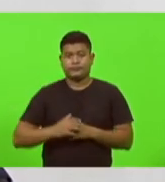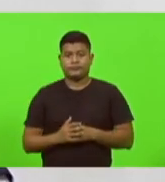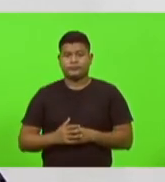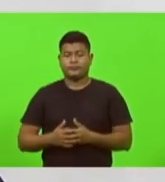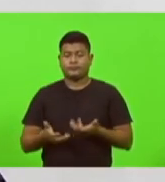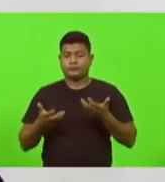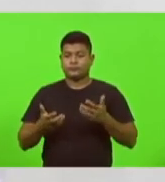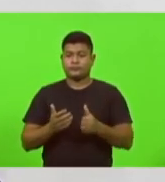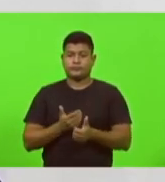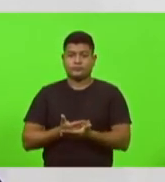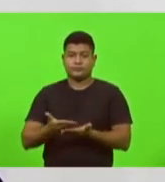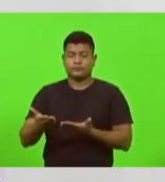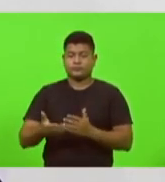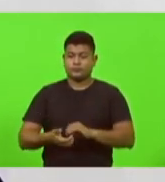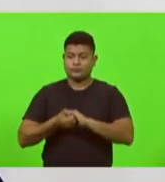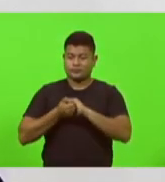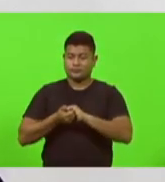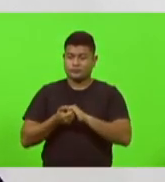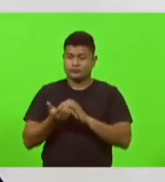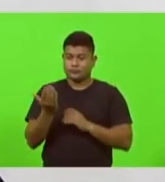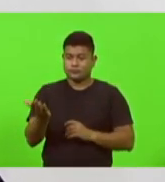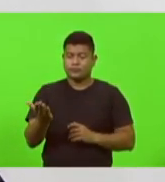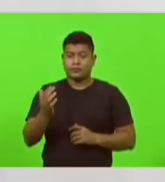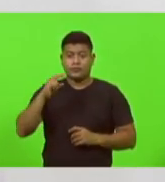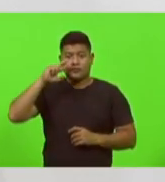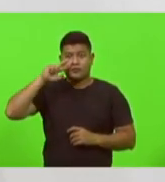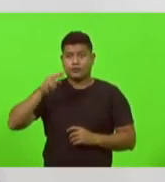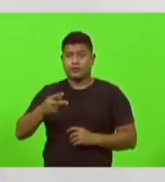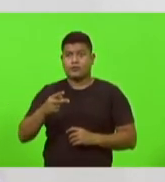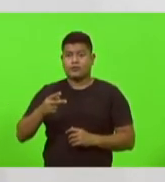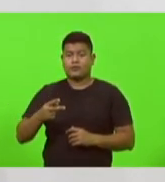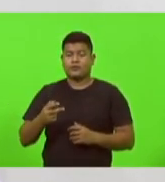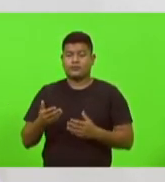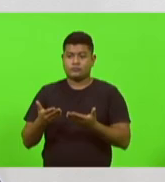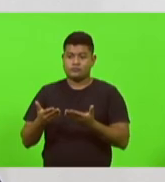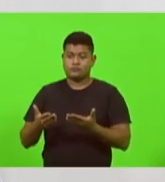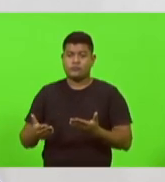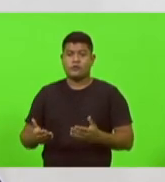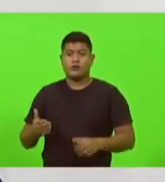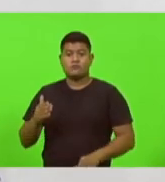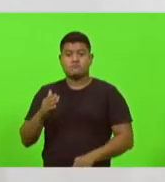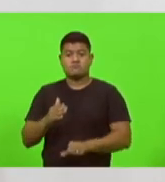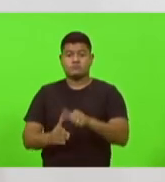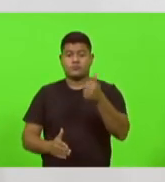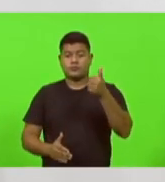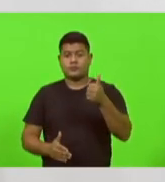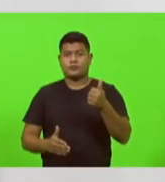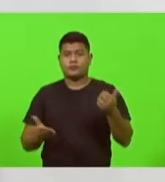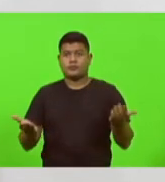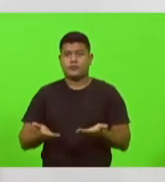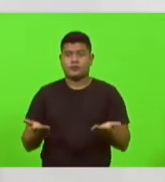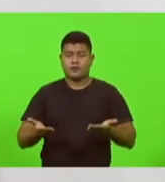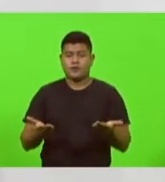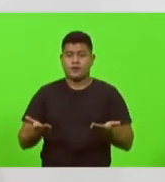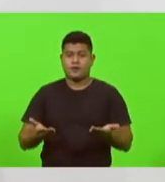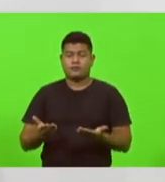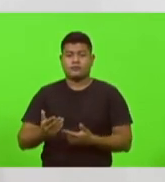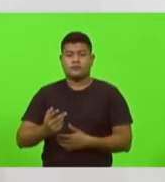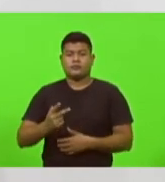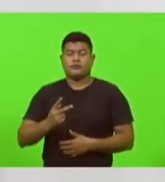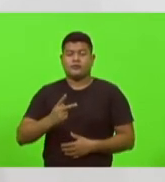cumprimentá-lo, reconhecer a sua ascendência, a primeira vice-presidência, justa e